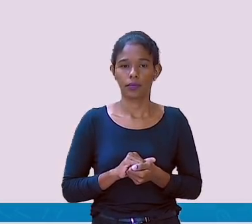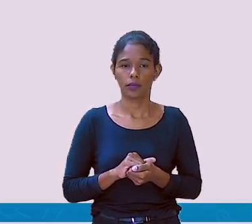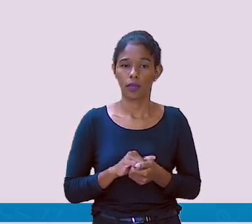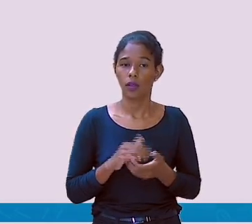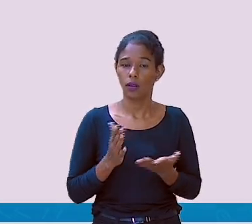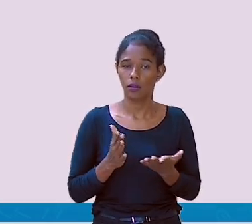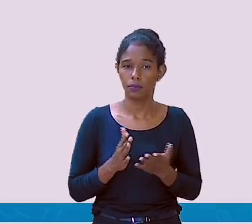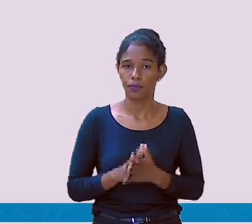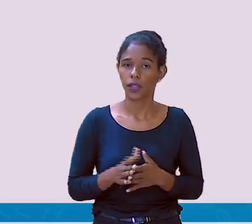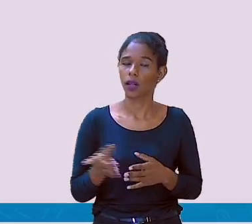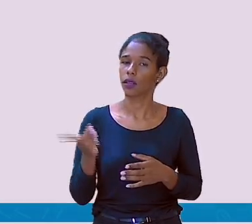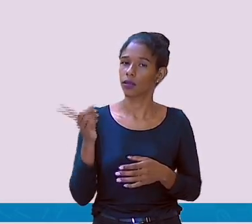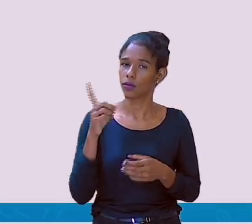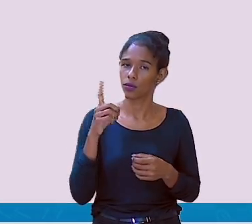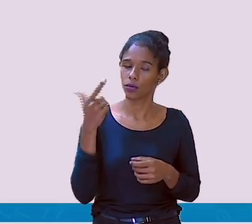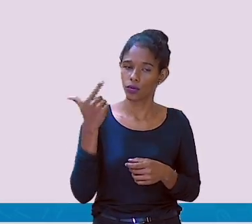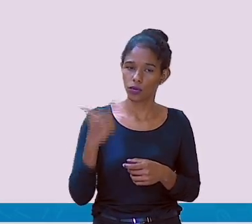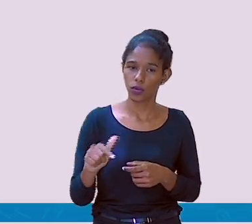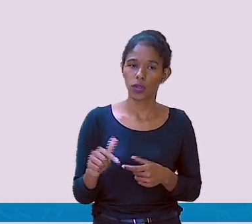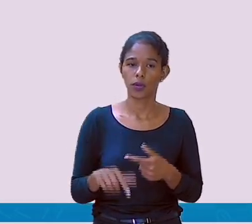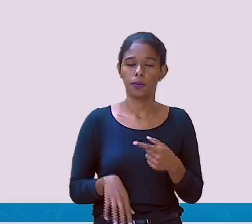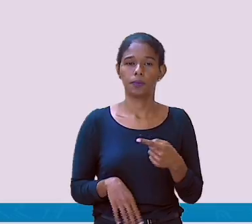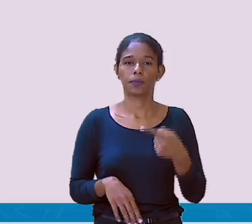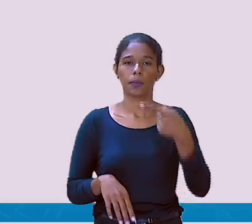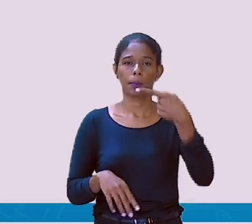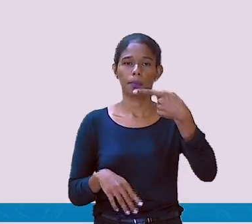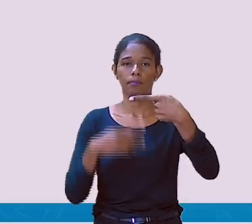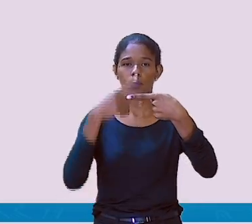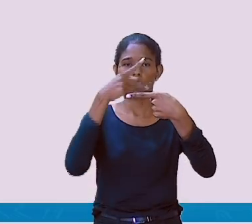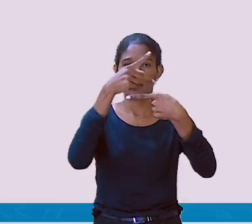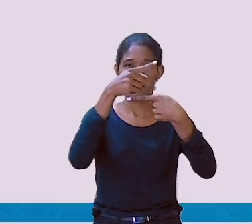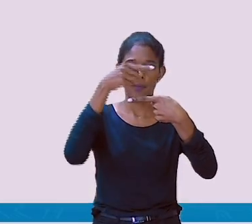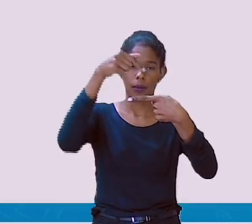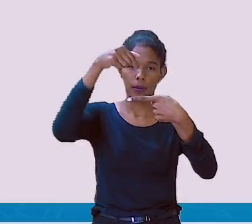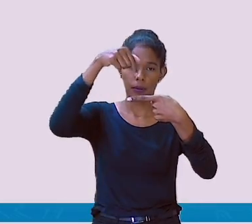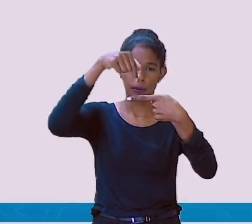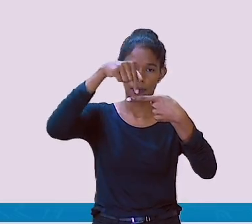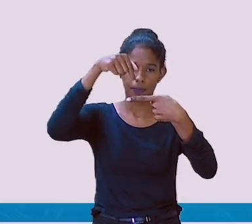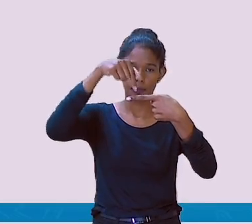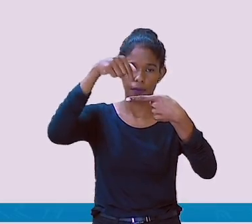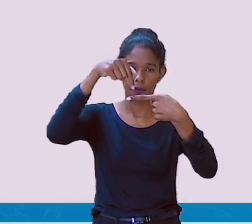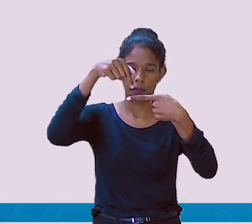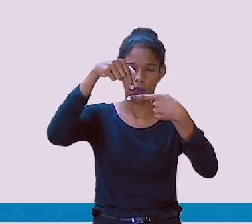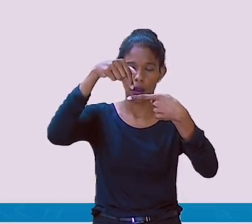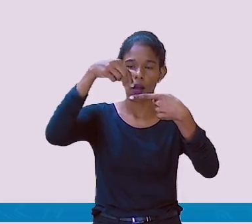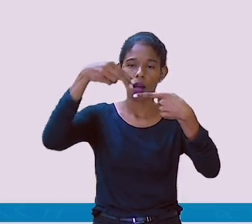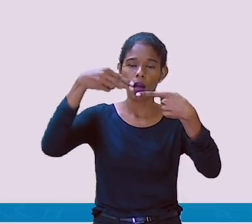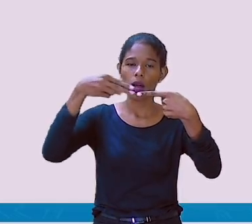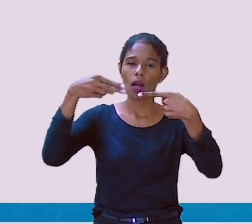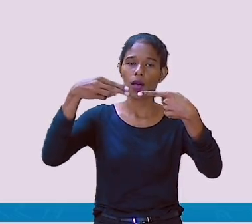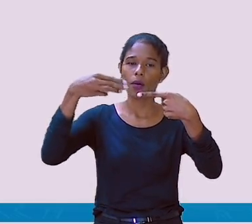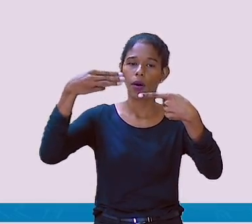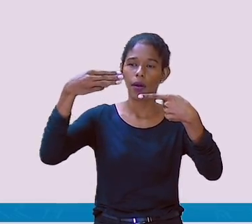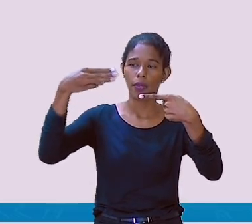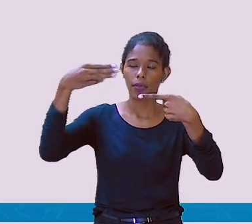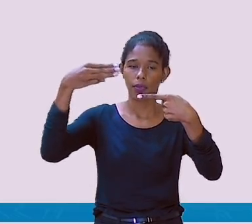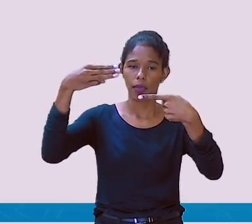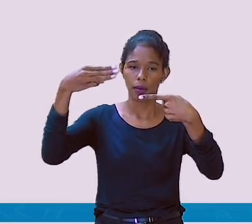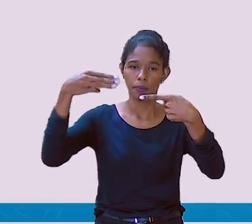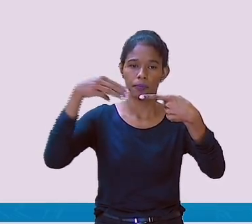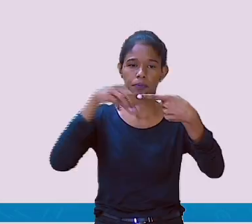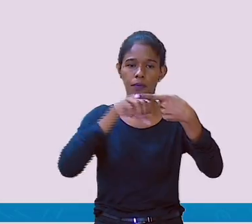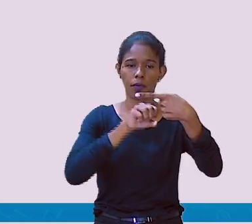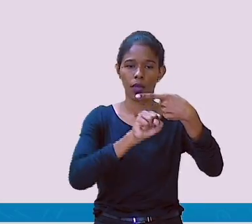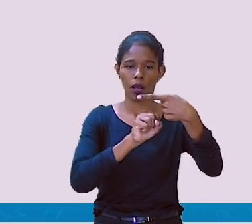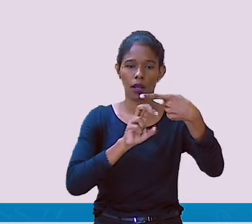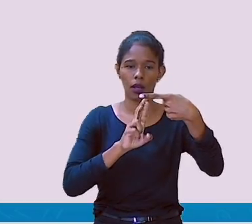Ó, PQ, a medida dele é 3. Tinha pegado a medida errada. 3 centímetros. RS